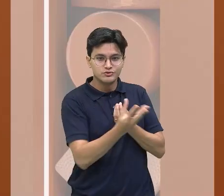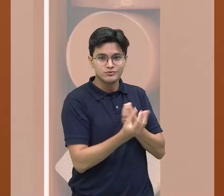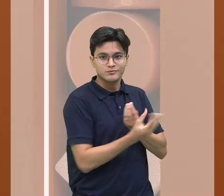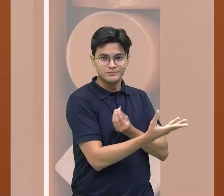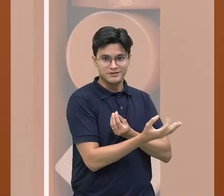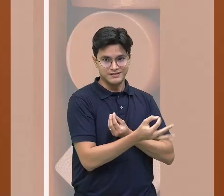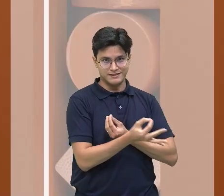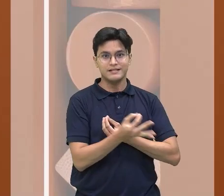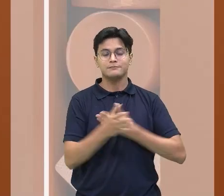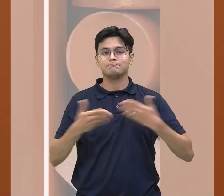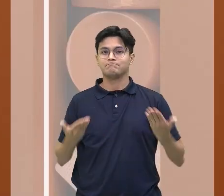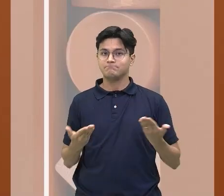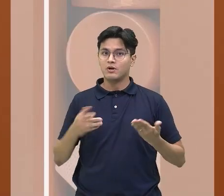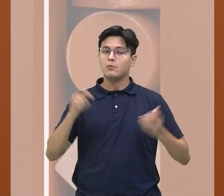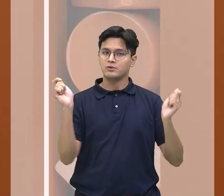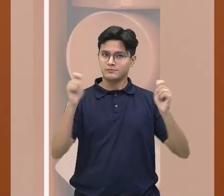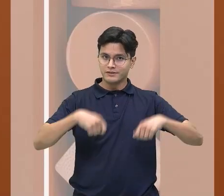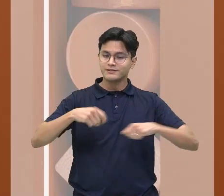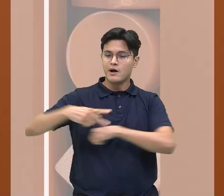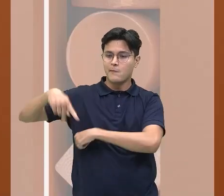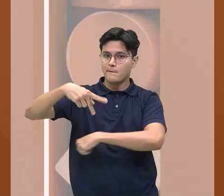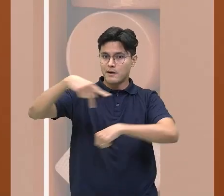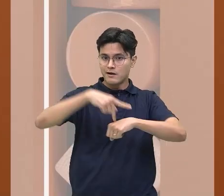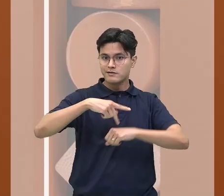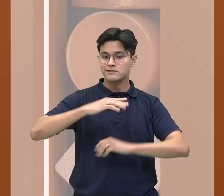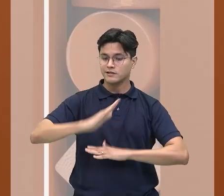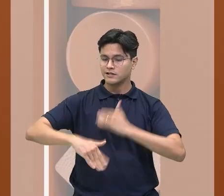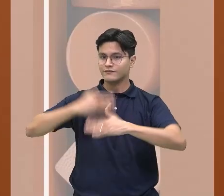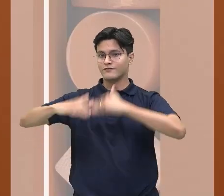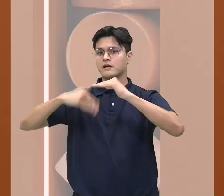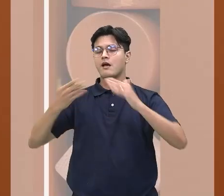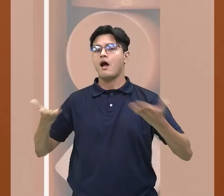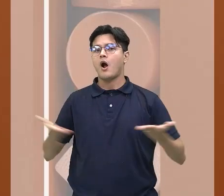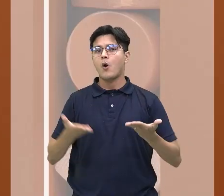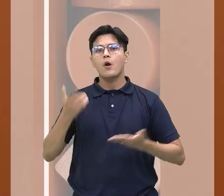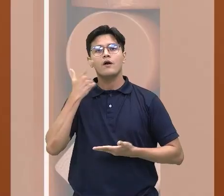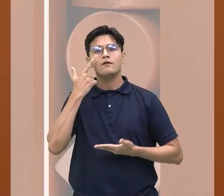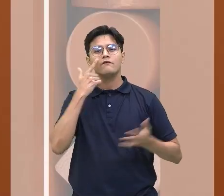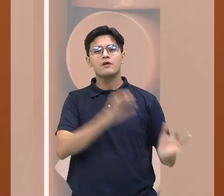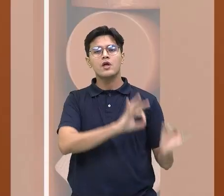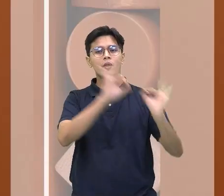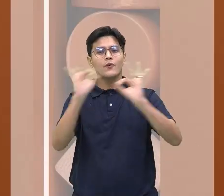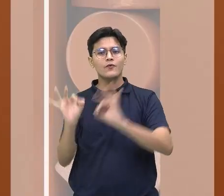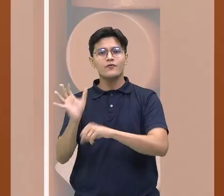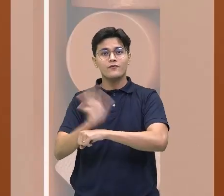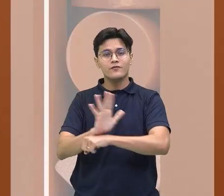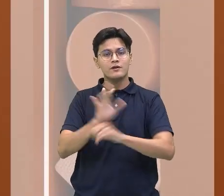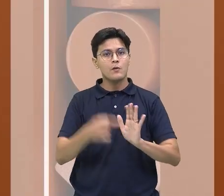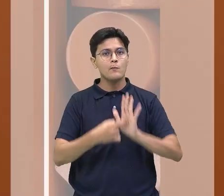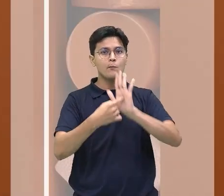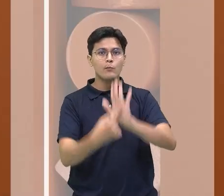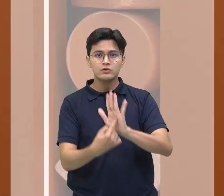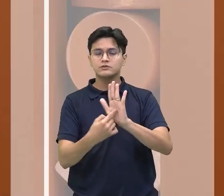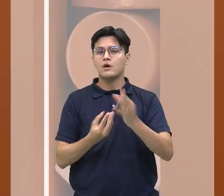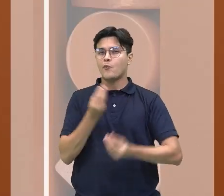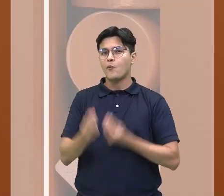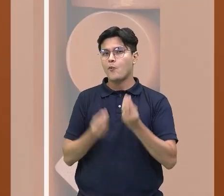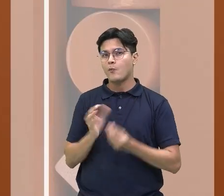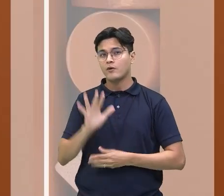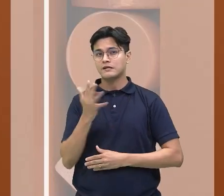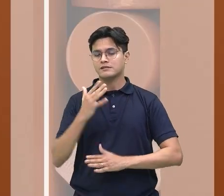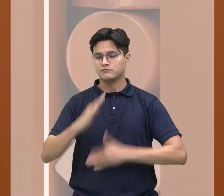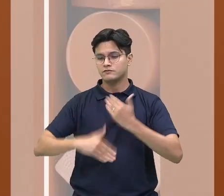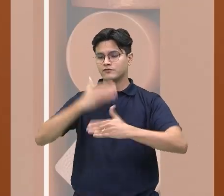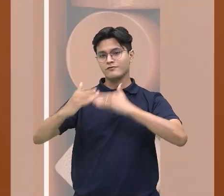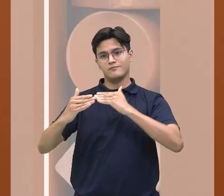a se desenvolverem, ok? Nós vamos ver uma animação agora que vai mostrar um pouco mais dessa parte, né, de desenvolvimento dos